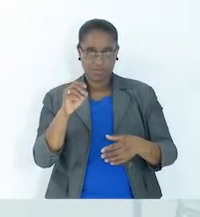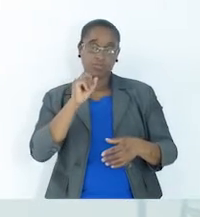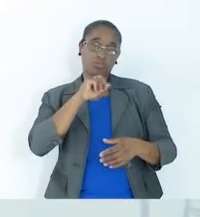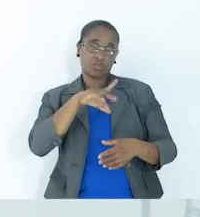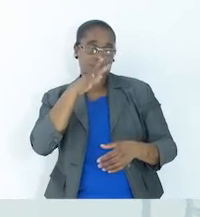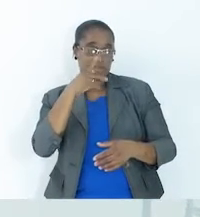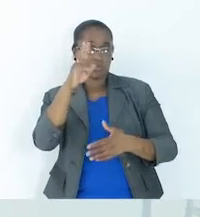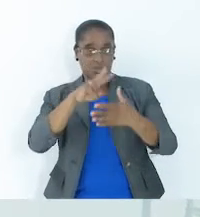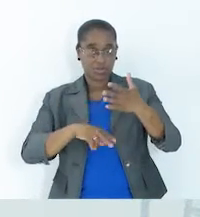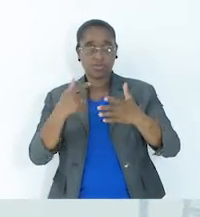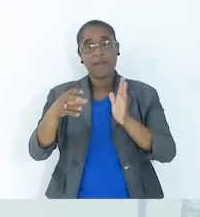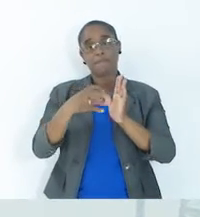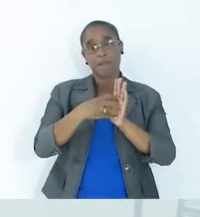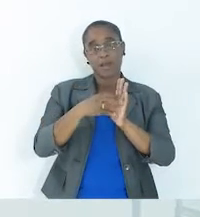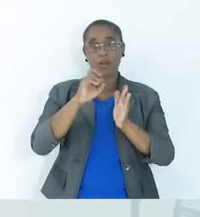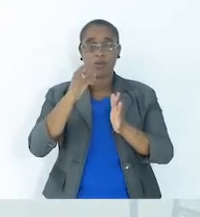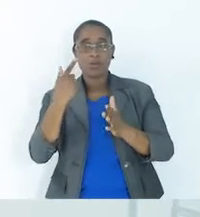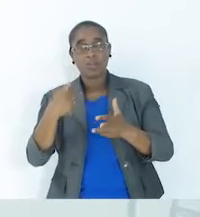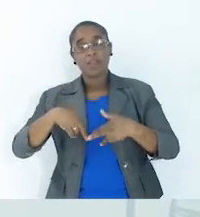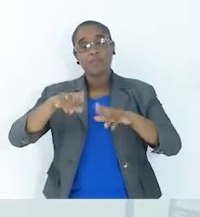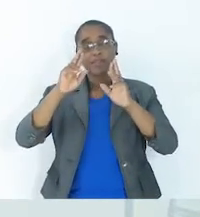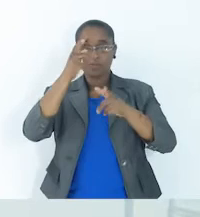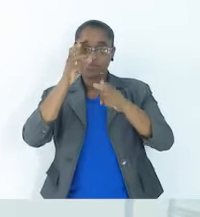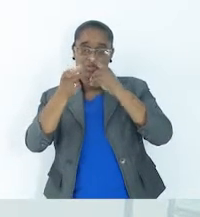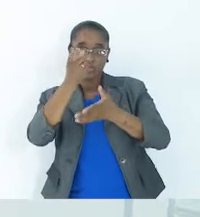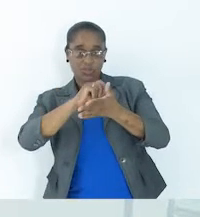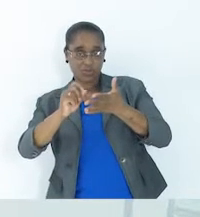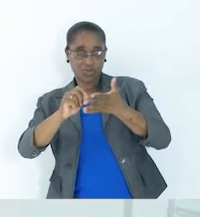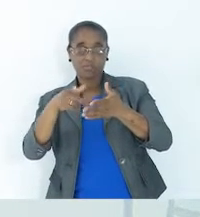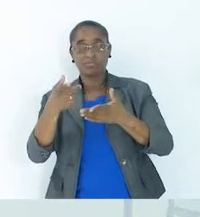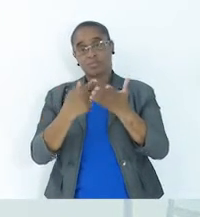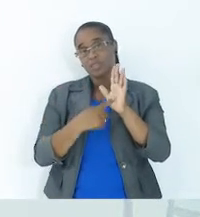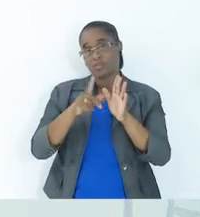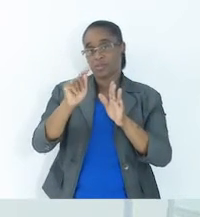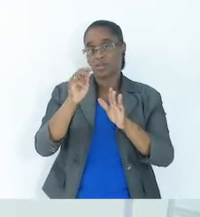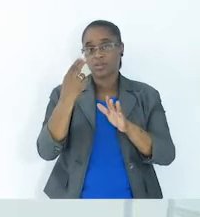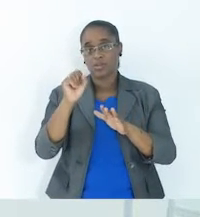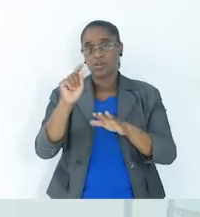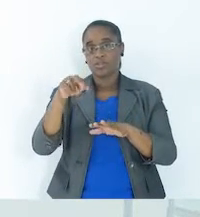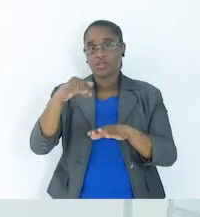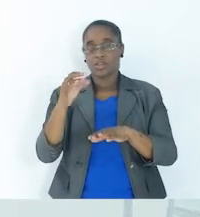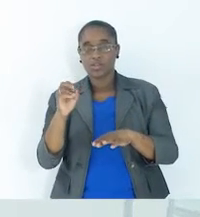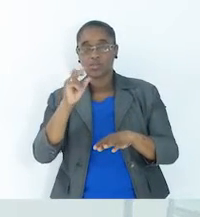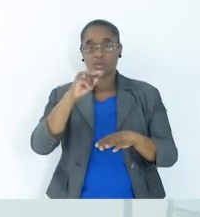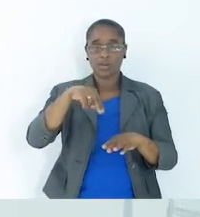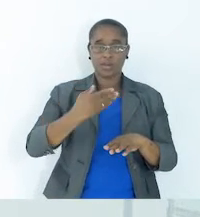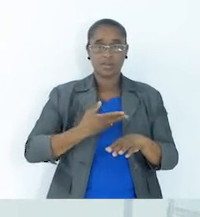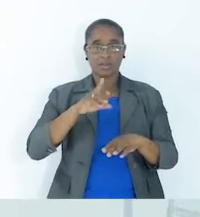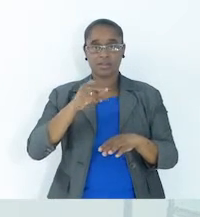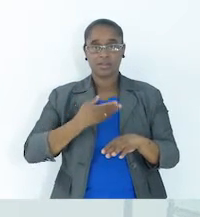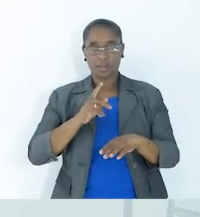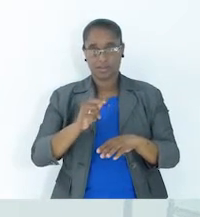ou então tem a liberdade do escritor, nesse caso o Eugênio de Andrade, na sua produção, não é assim? Então dizemos que é